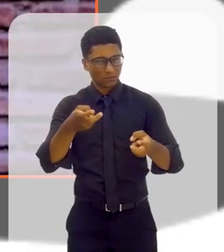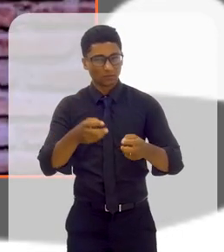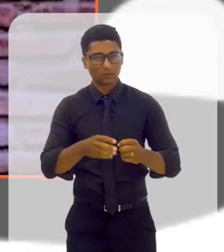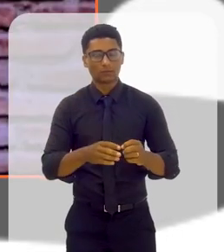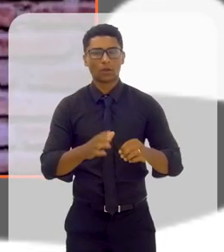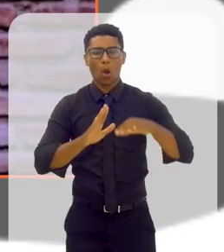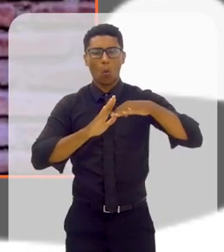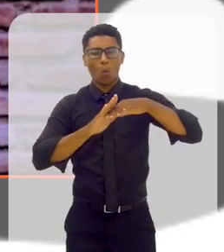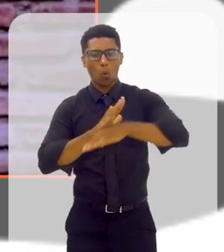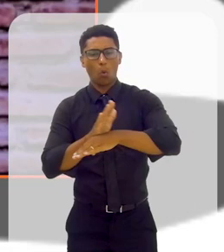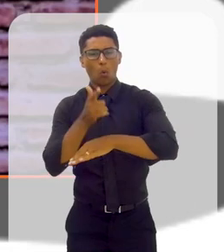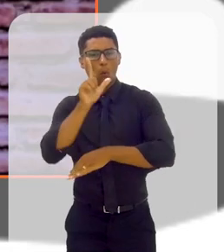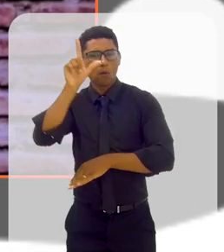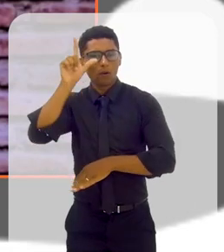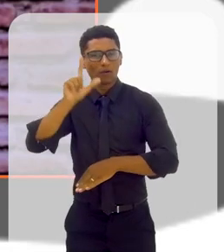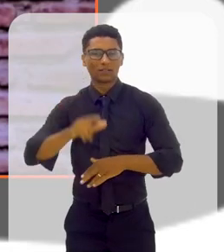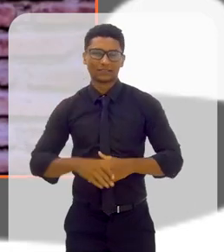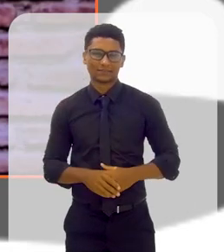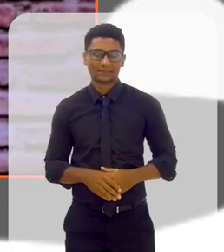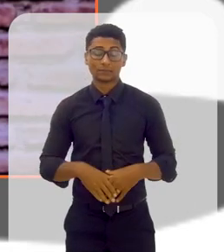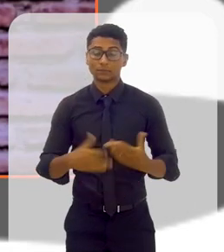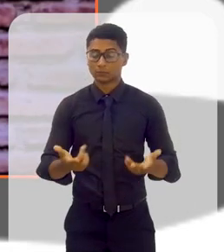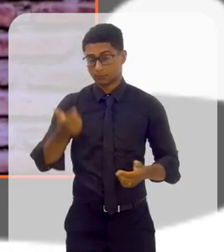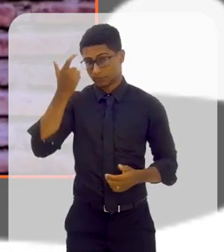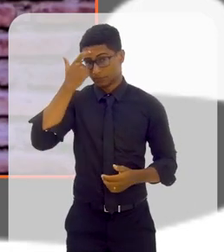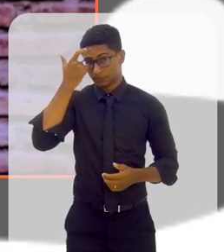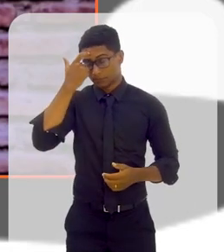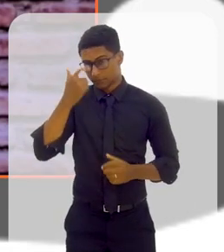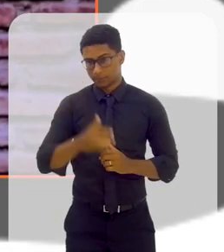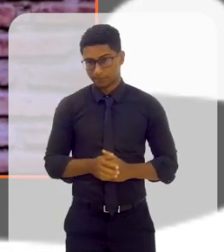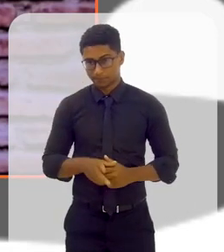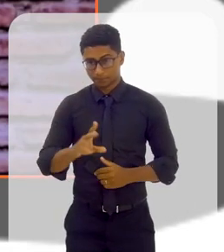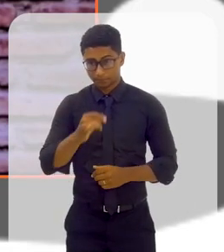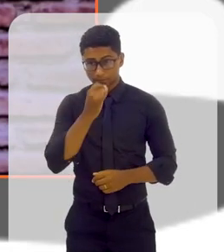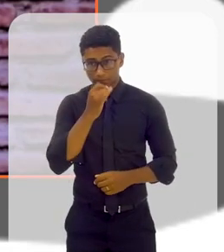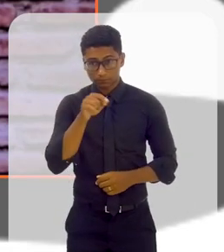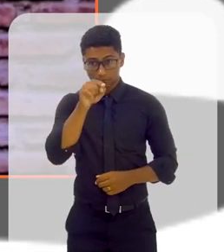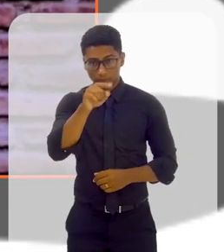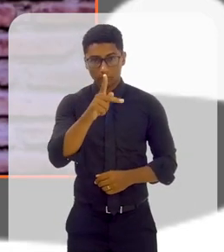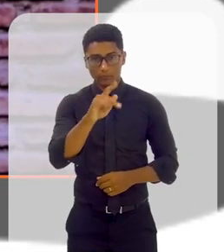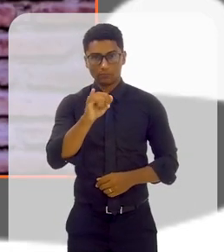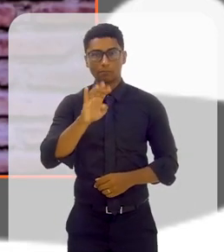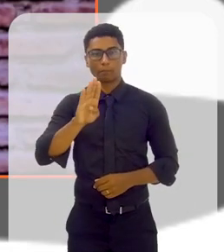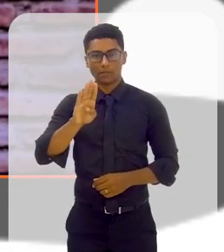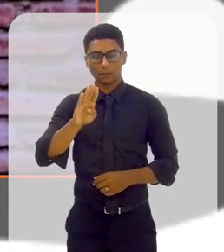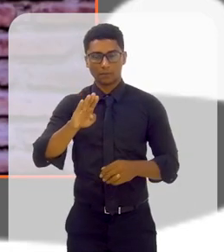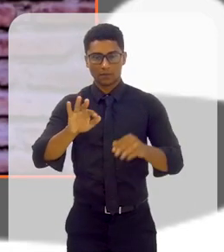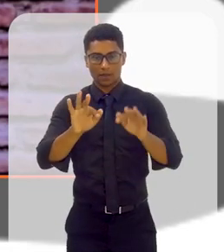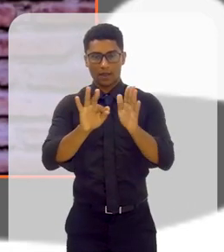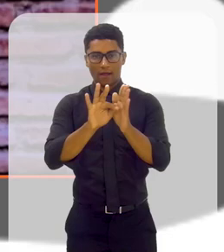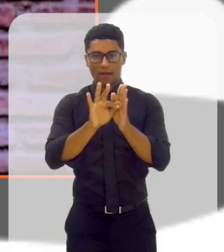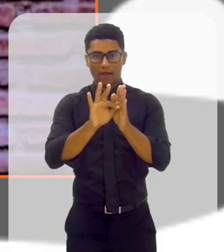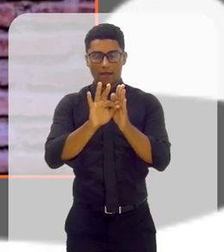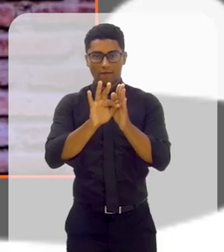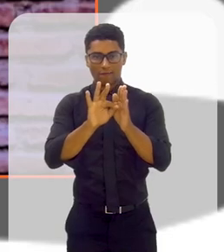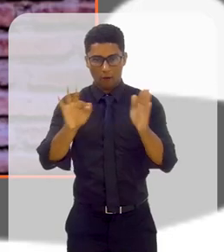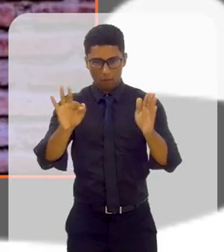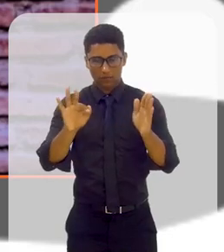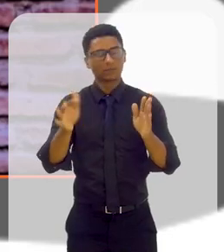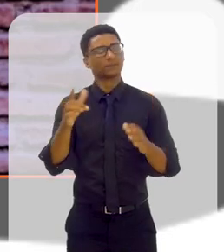é o ganho, Cláudio? Imagine só que quando você pega a fórmula do PIB, você tem um dos fatores que é